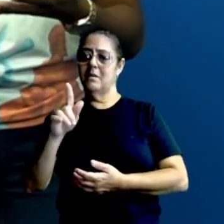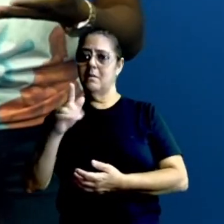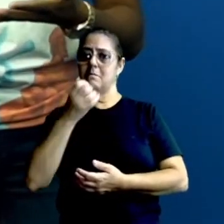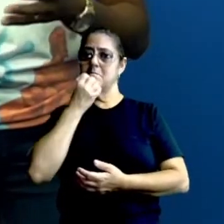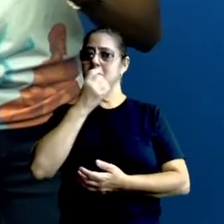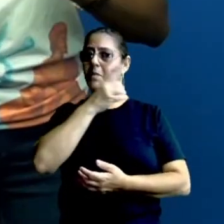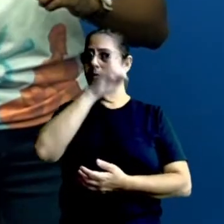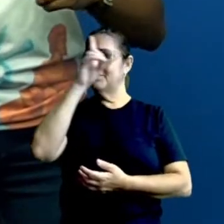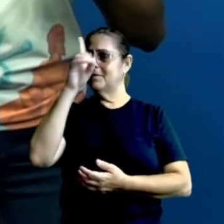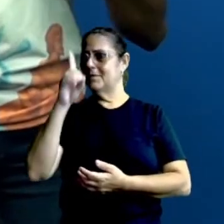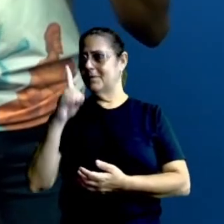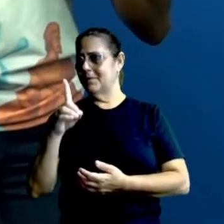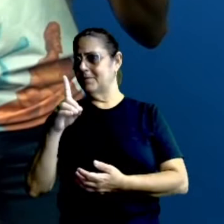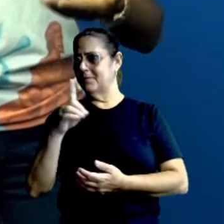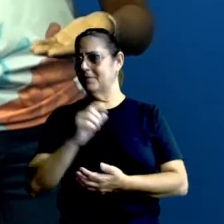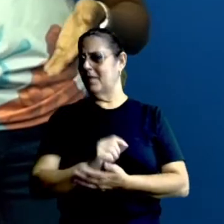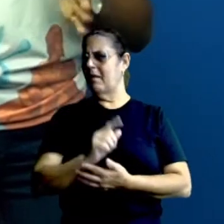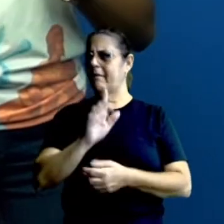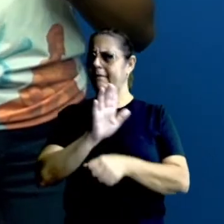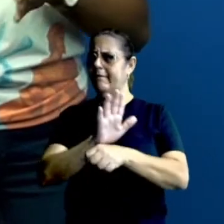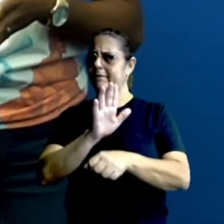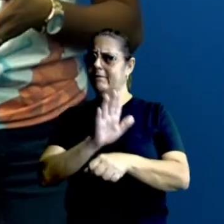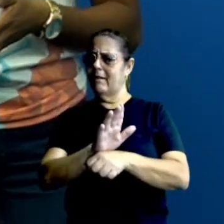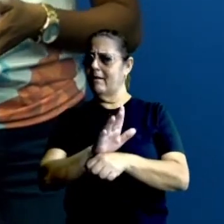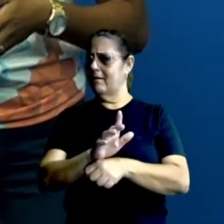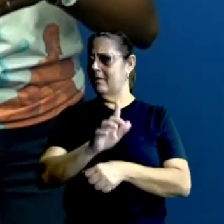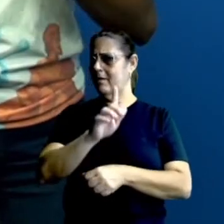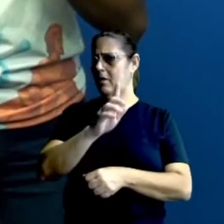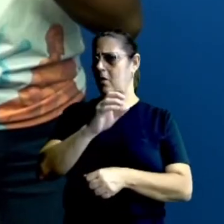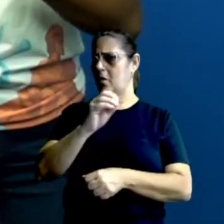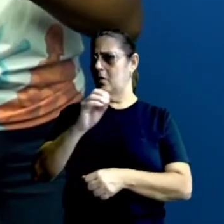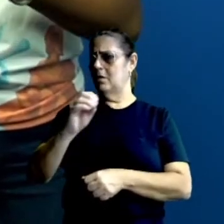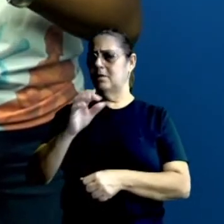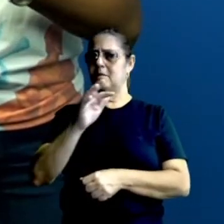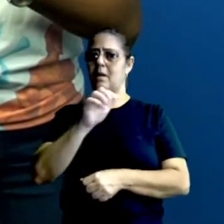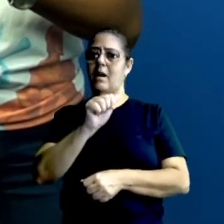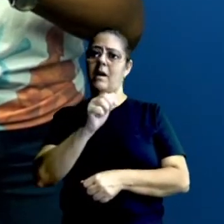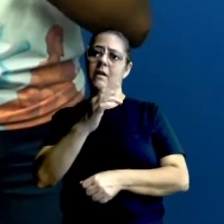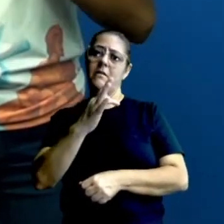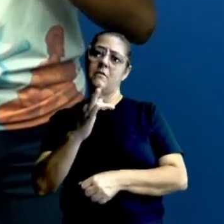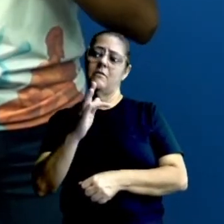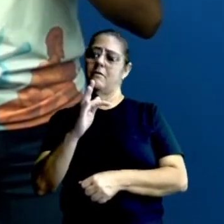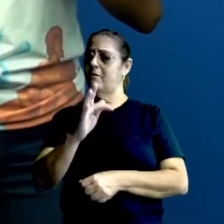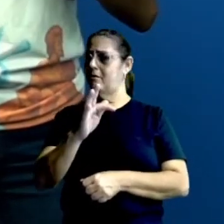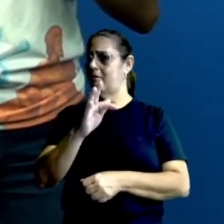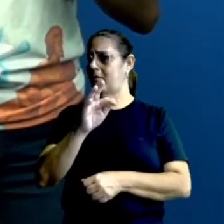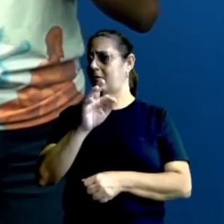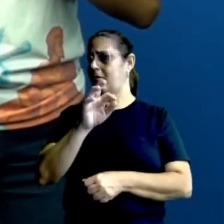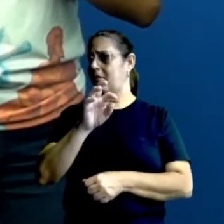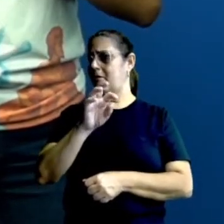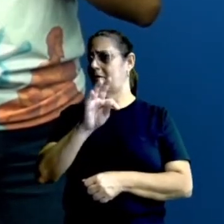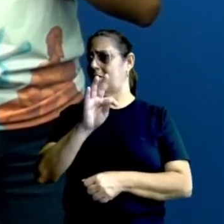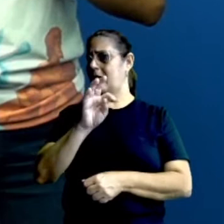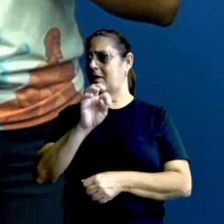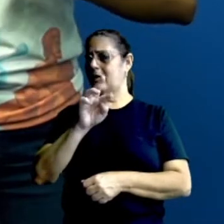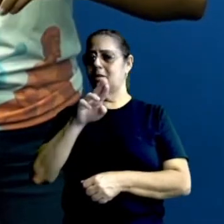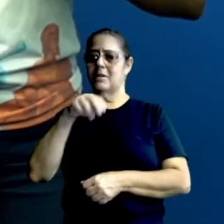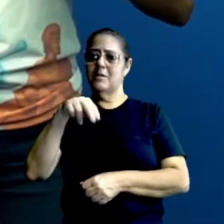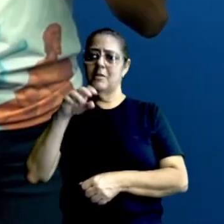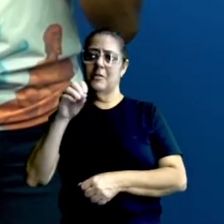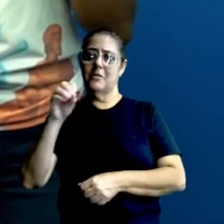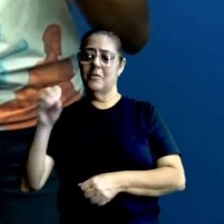bom dia. Se for no período da tarde, good afternoon, que é o boa tarde, desculpa, já ia passando para o boa noite,